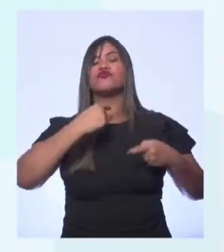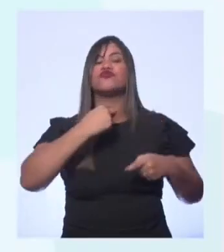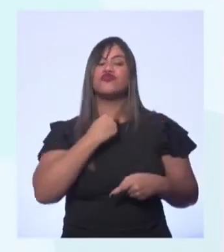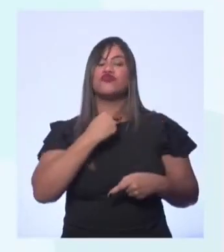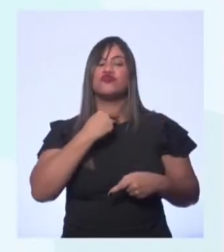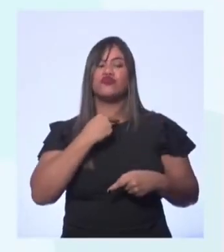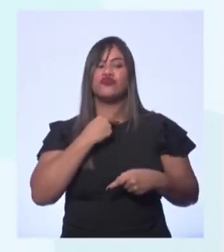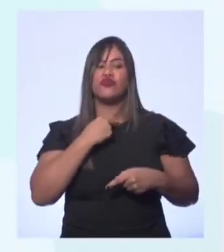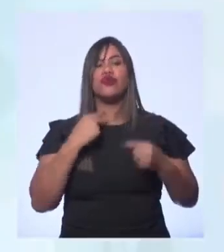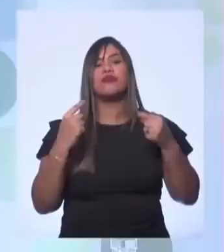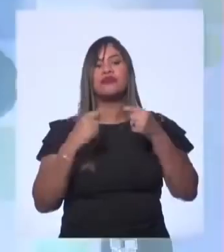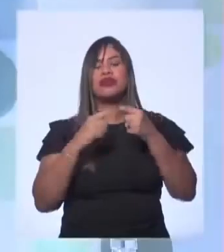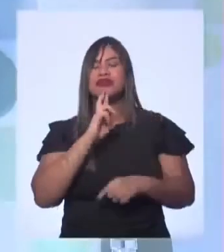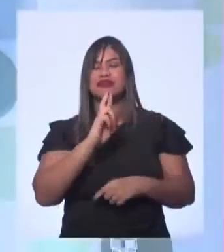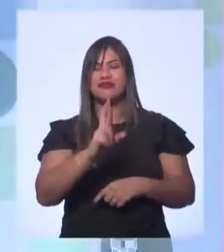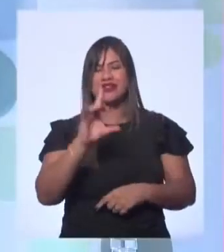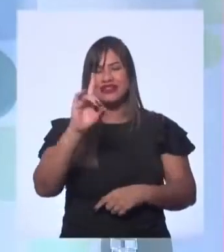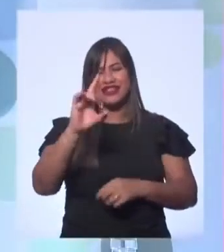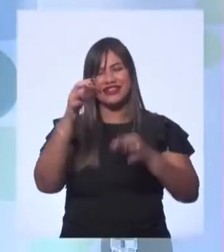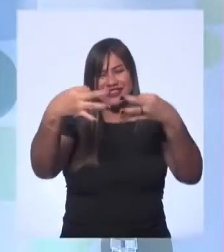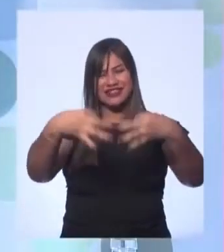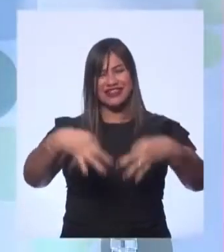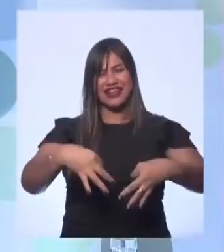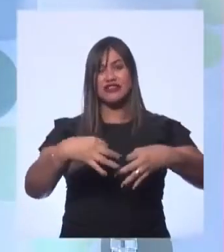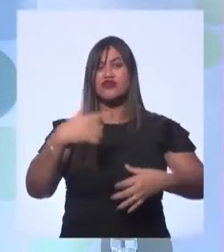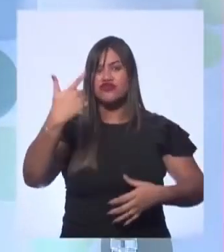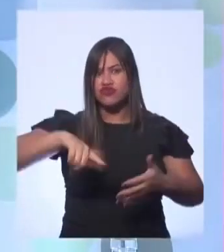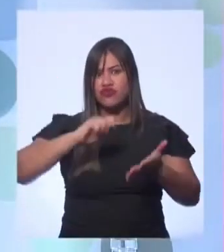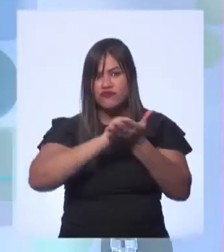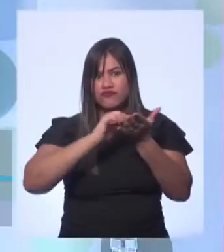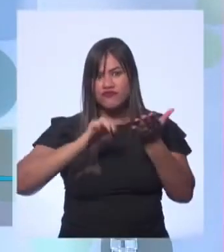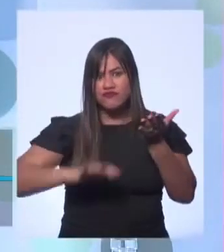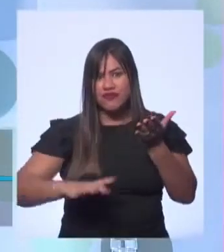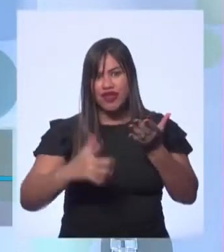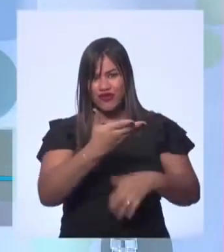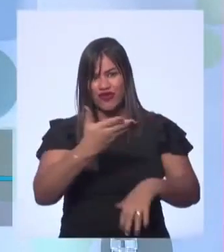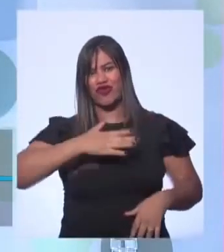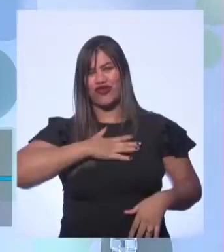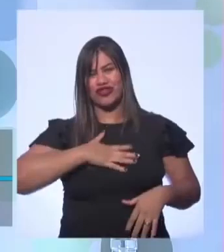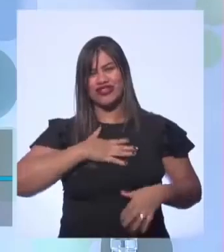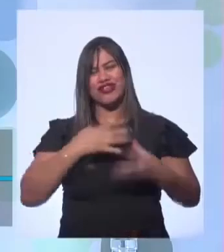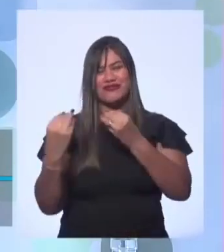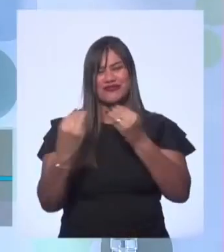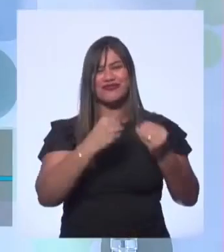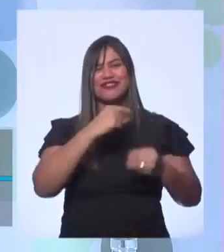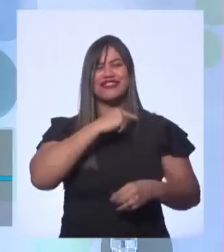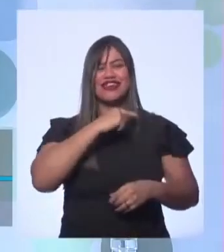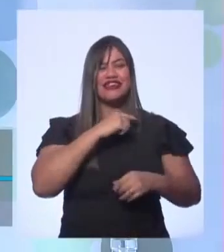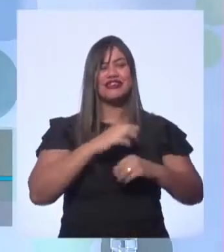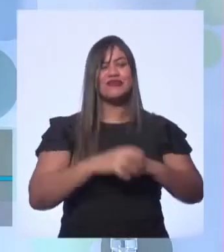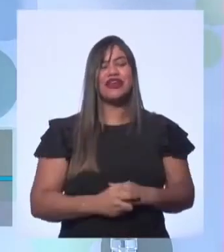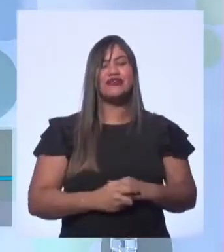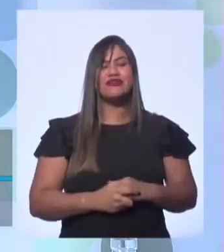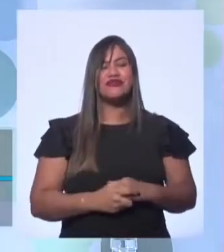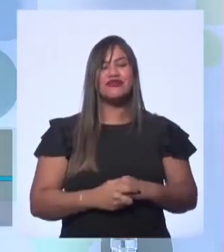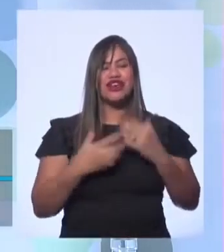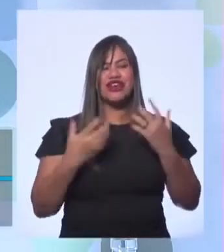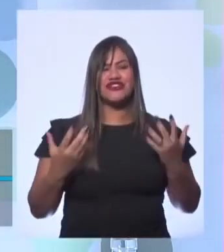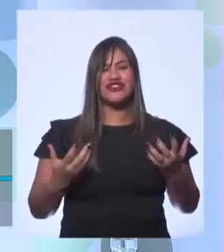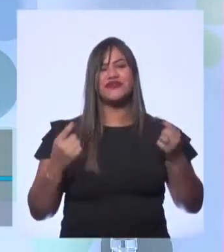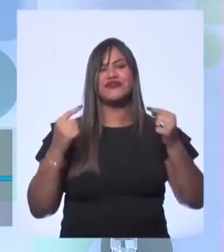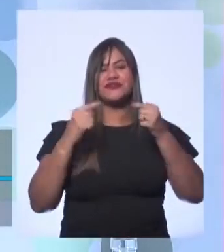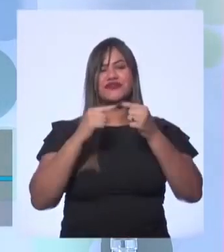D mesmo, como vocês falaram. Gostei de ver. E aí, vamos fazer mais um? Estão gostando? Bastante atividade hoje, hein? Então, vamos mais um. Ó. Atividade